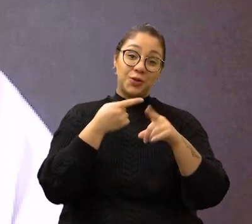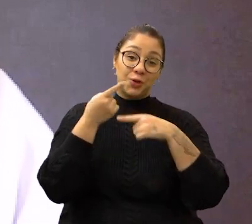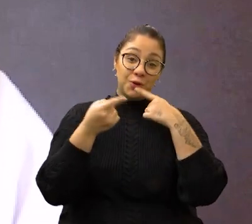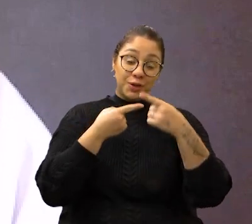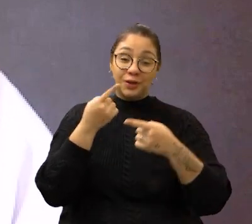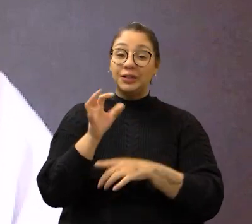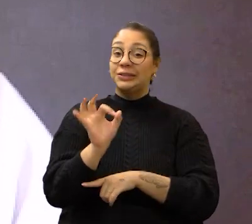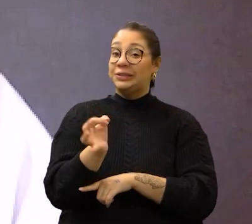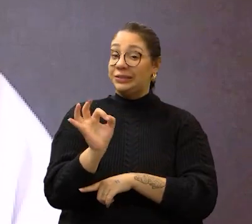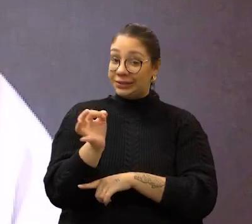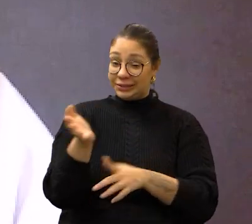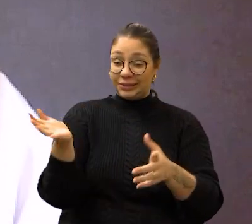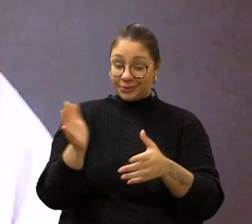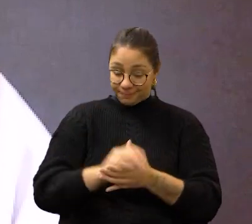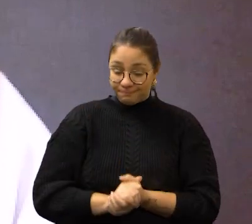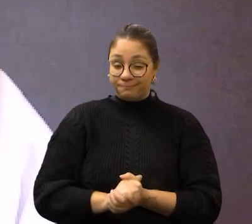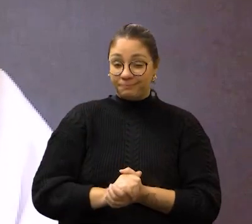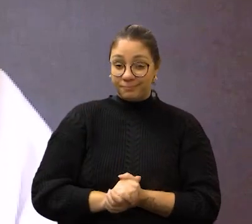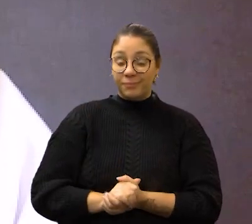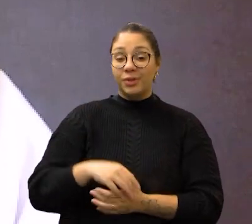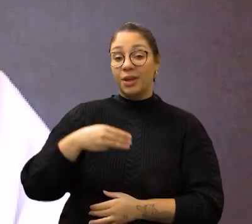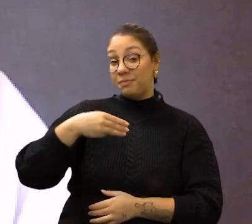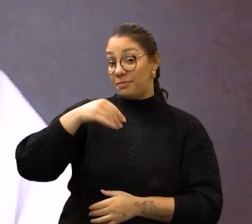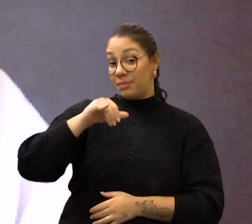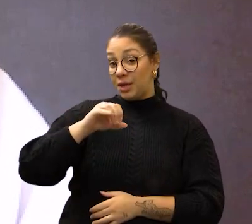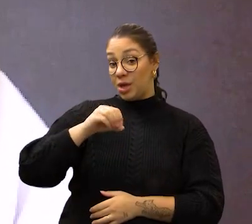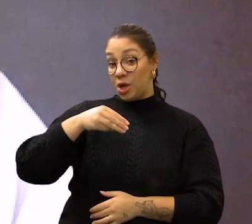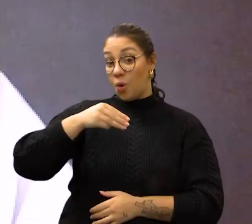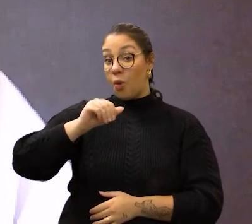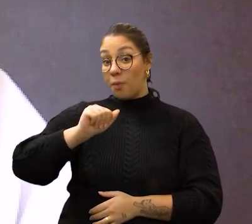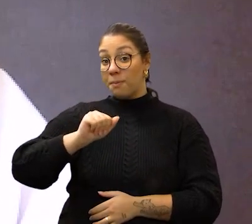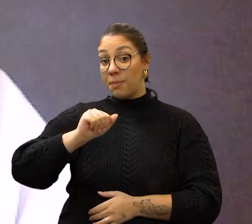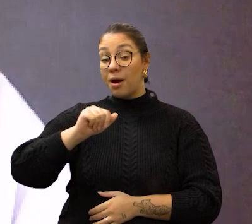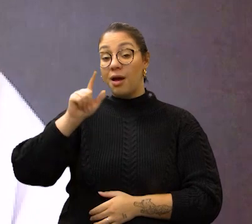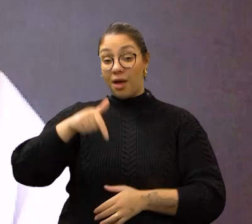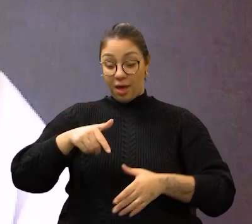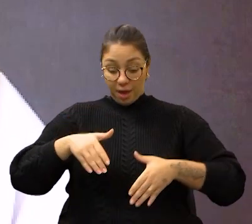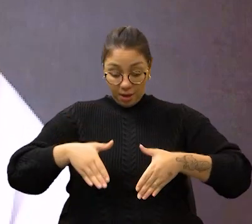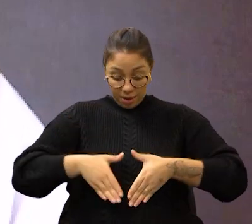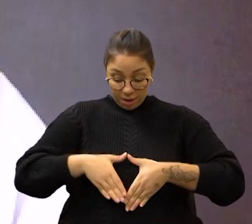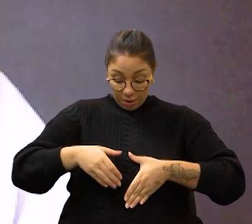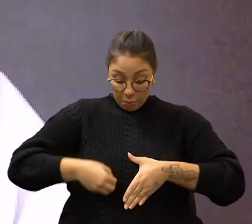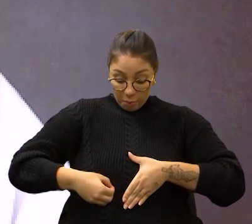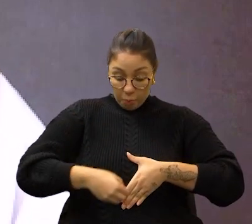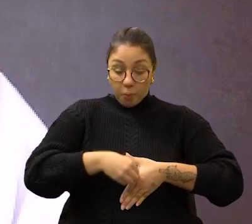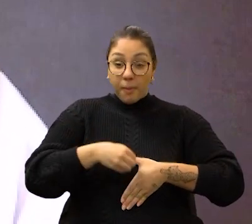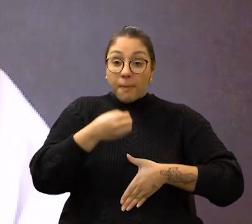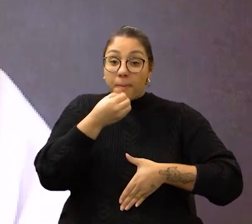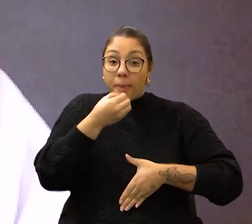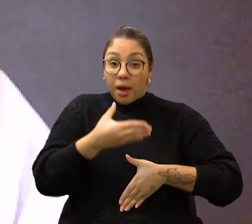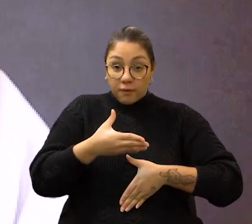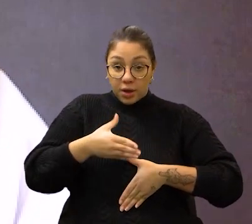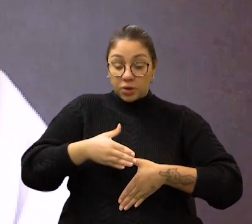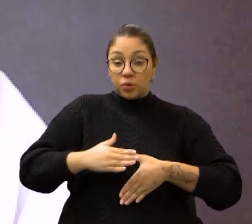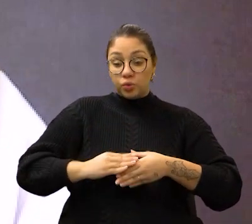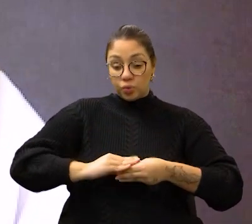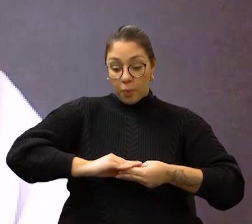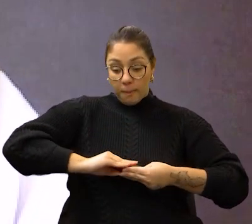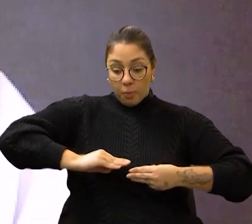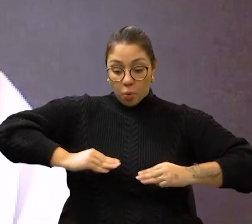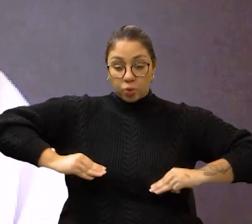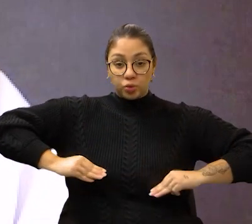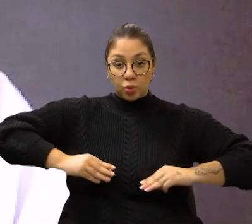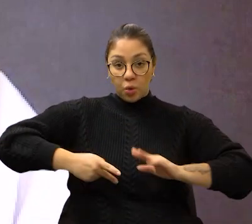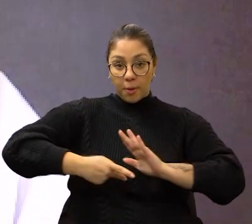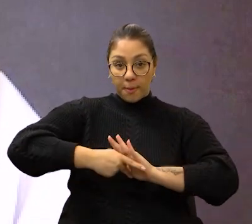sim, realmente, os miomas são tumores benignos da parte muscular do útero e que